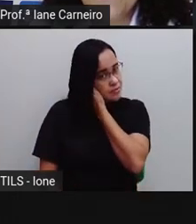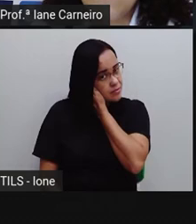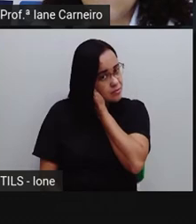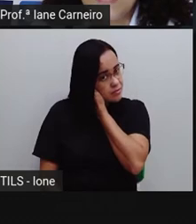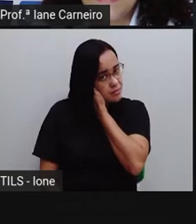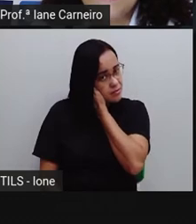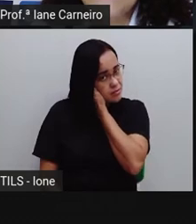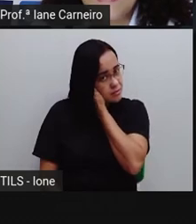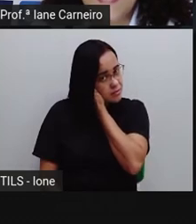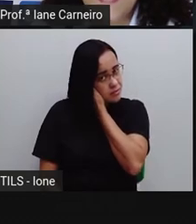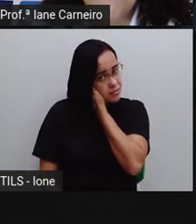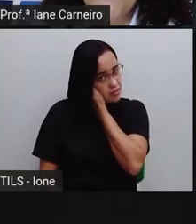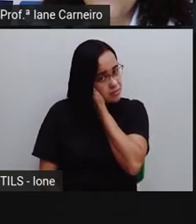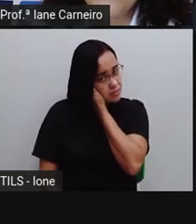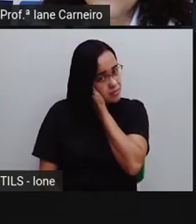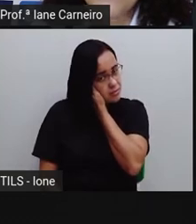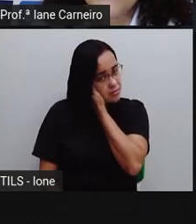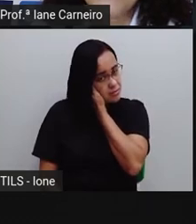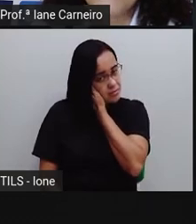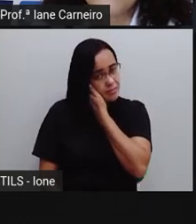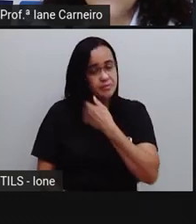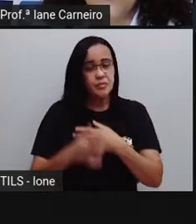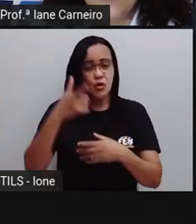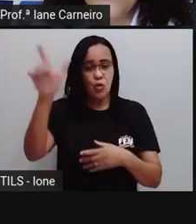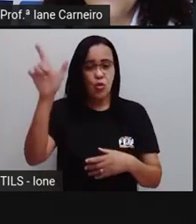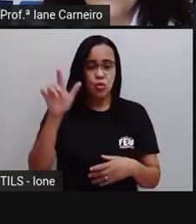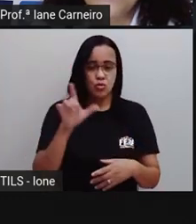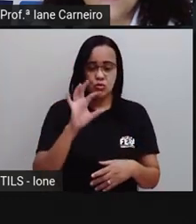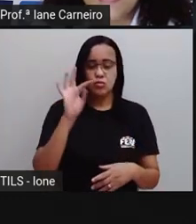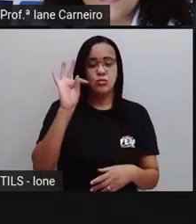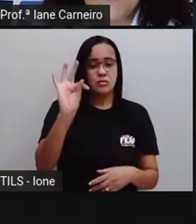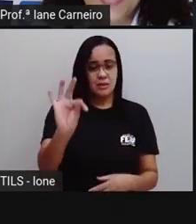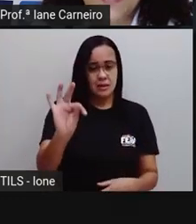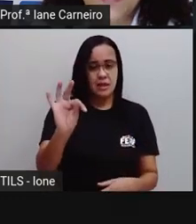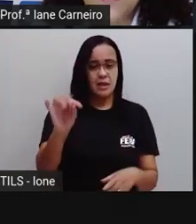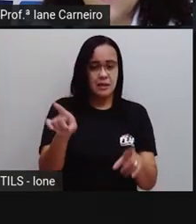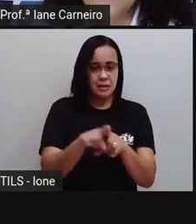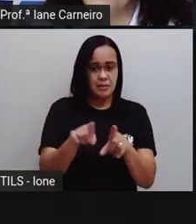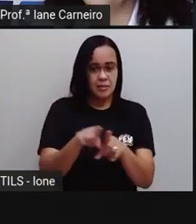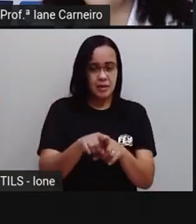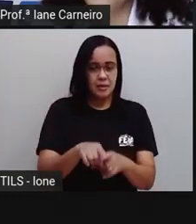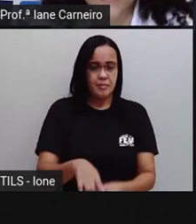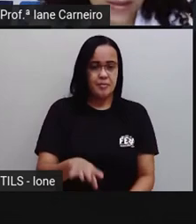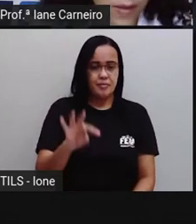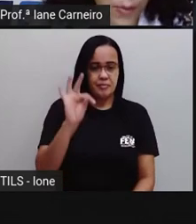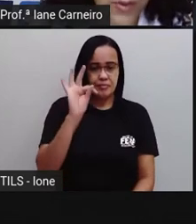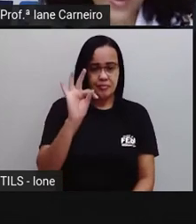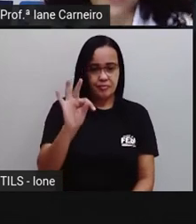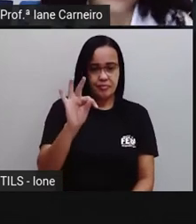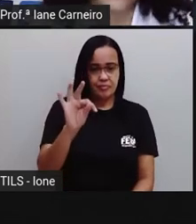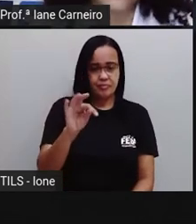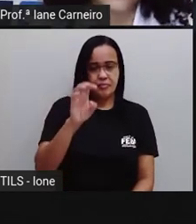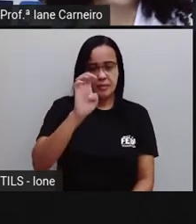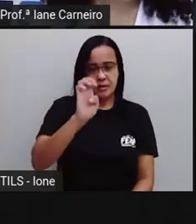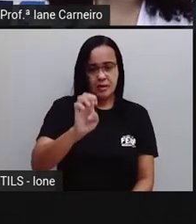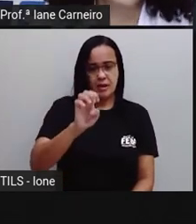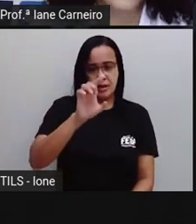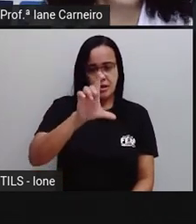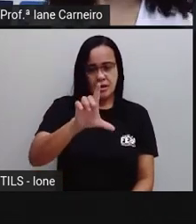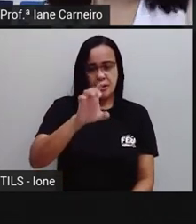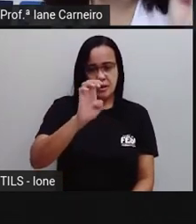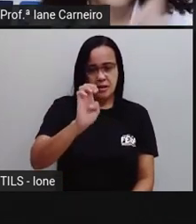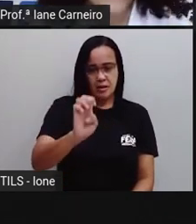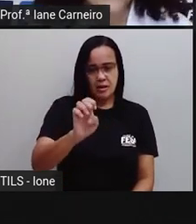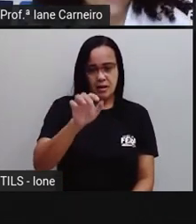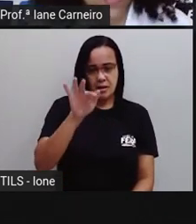outro telefone Olha o sono até tá vendo eu não posso outras faltei aqui tem